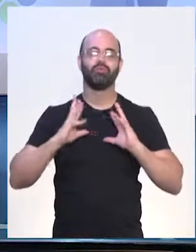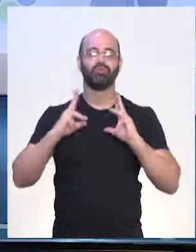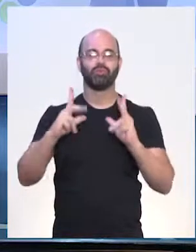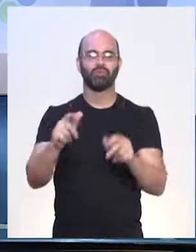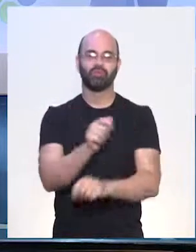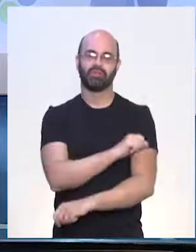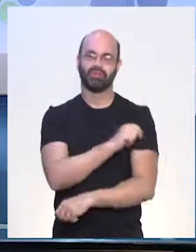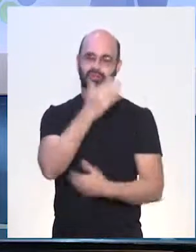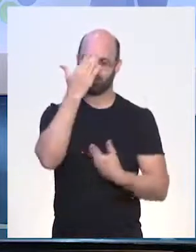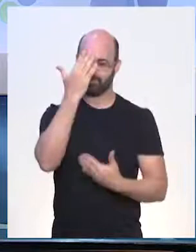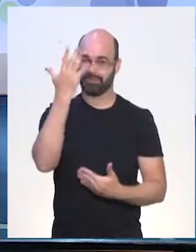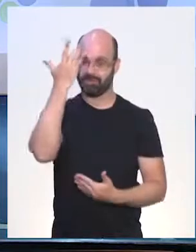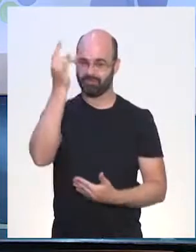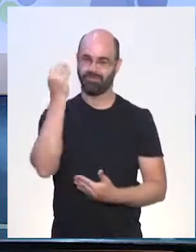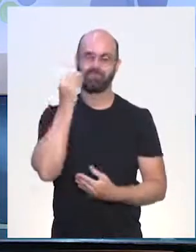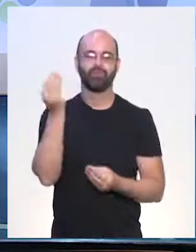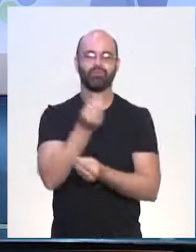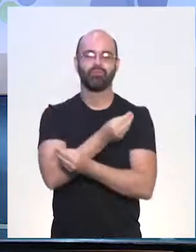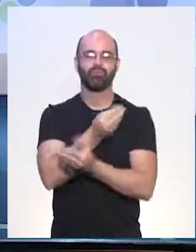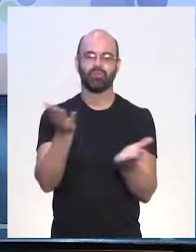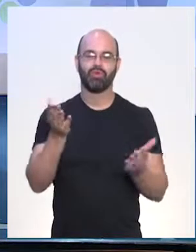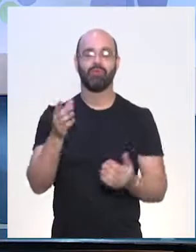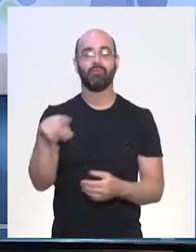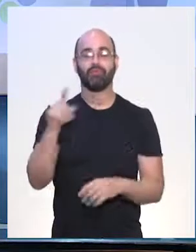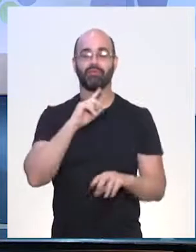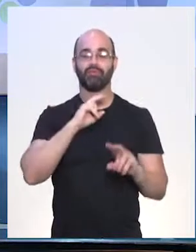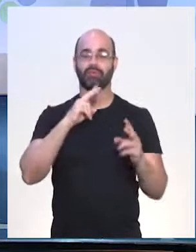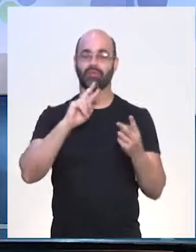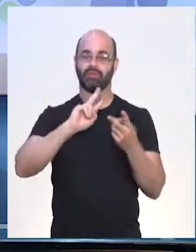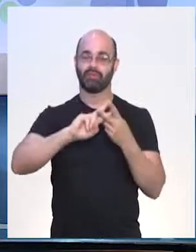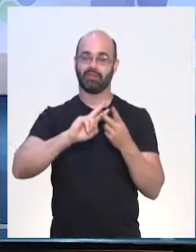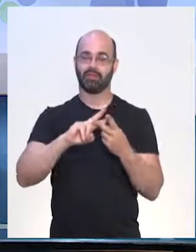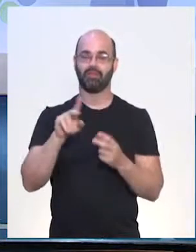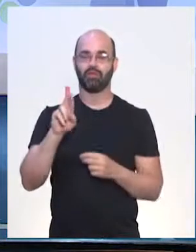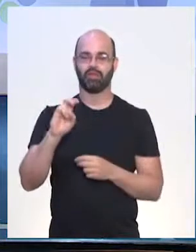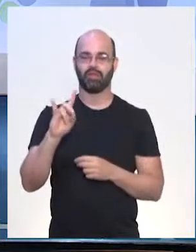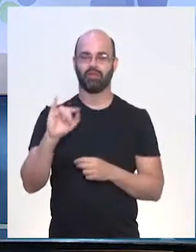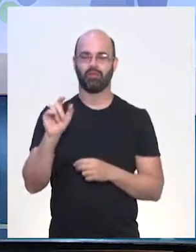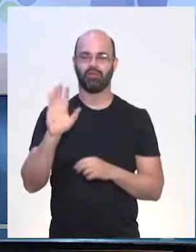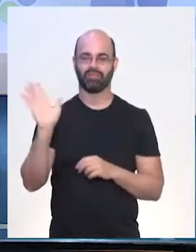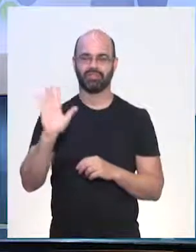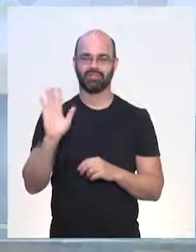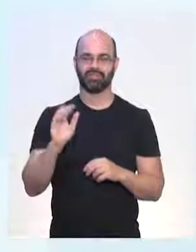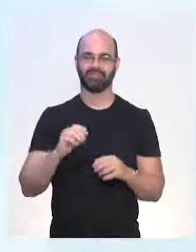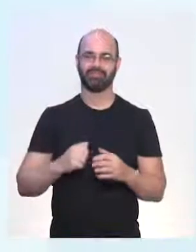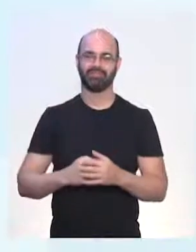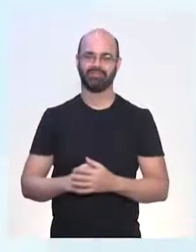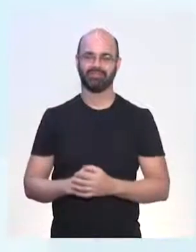Até amanhã. Beijo para vocês e continuem a hashtag Rodrigo Coxa no CMSP. Beijo.